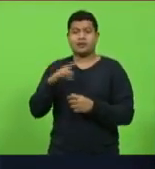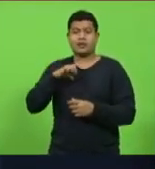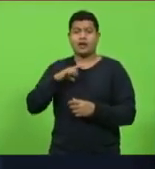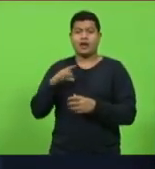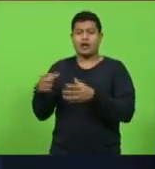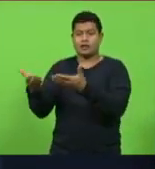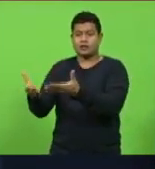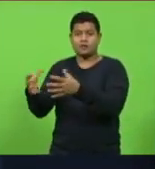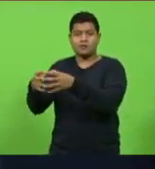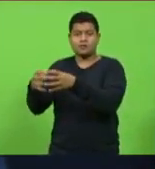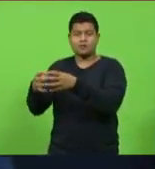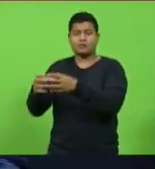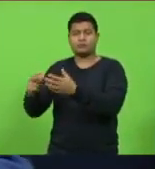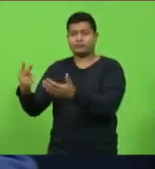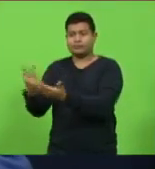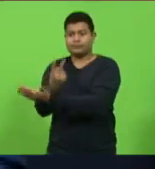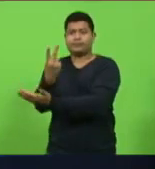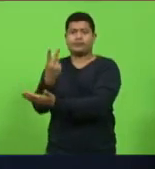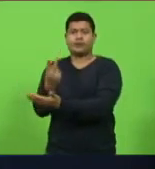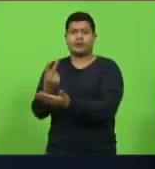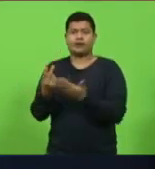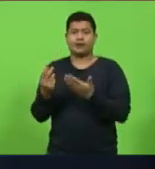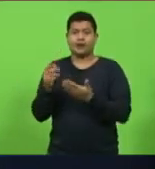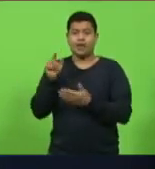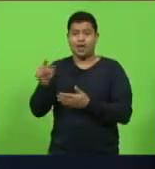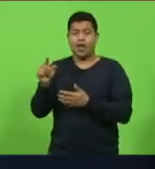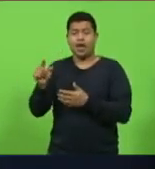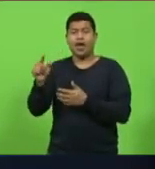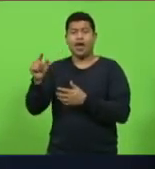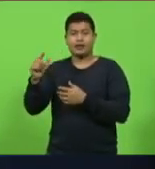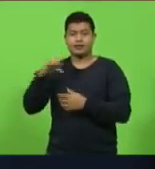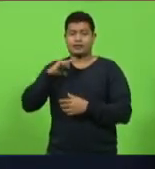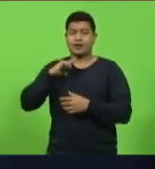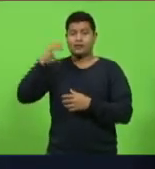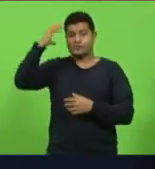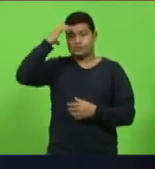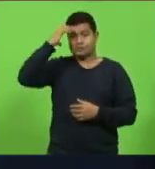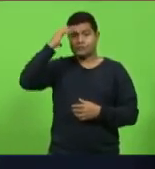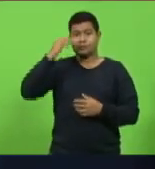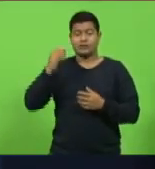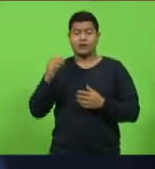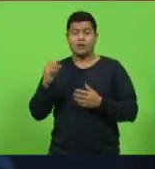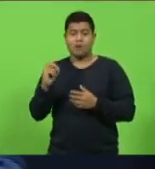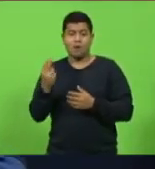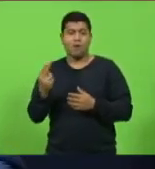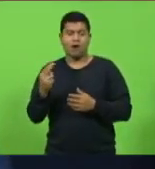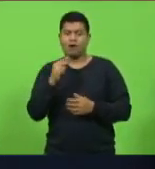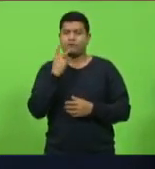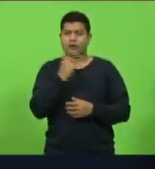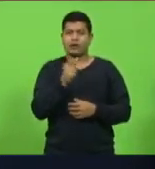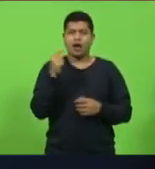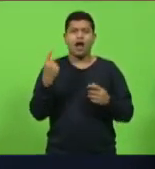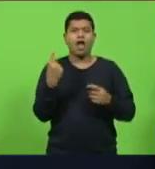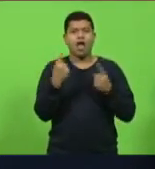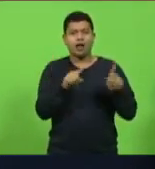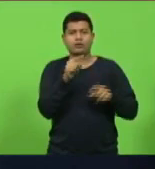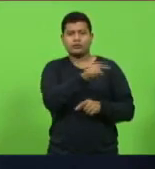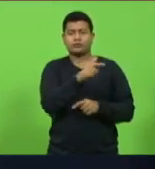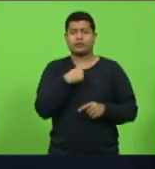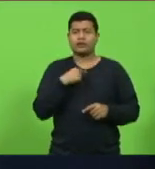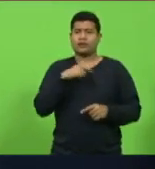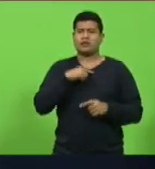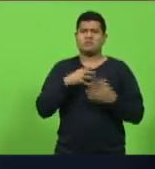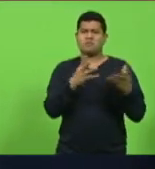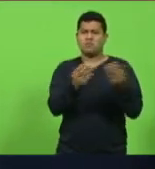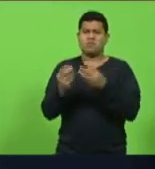de improbidade esse Este foi responsável o governador ou Prefeito nós teremos aqui uma enxurrada de